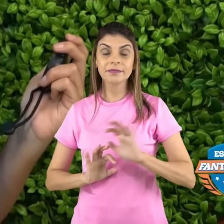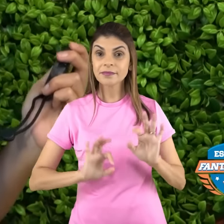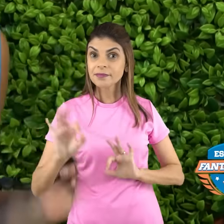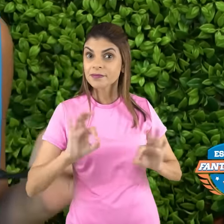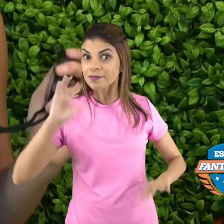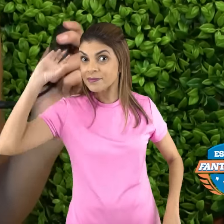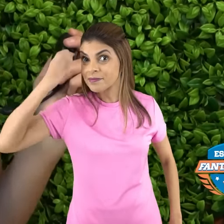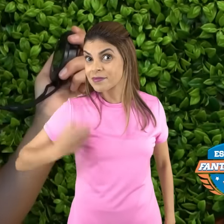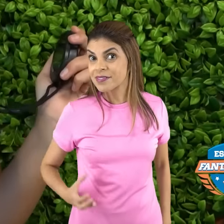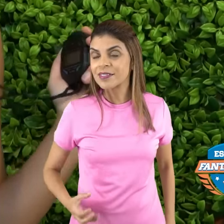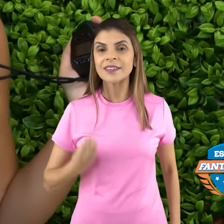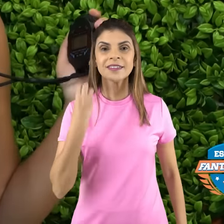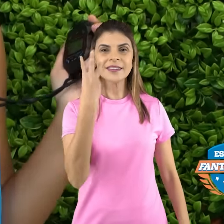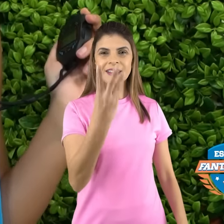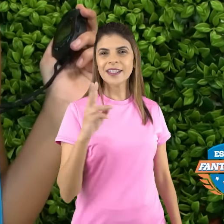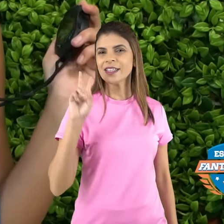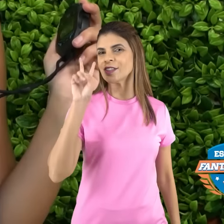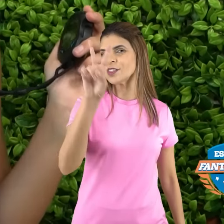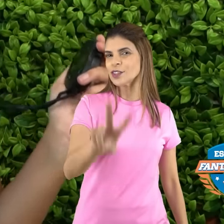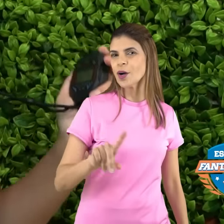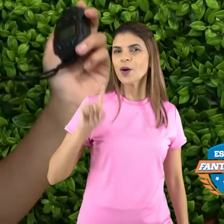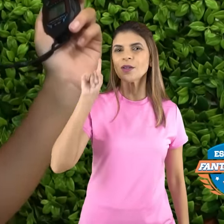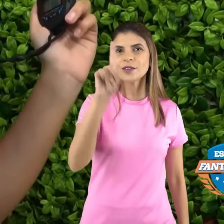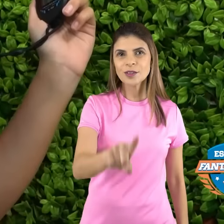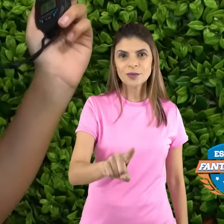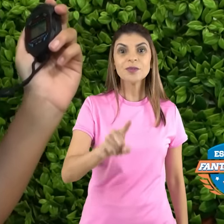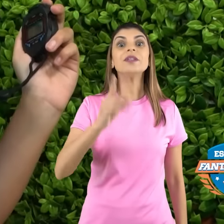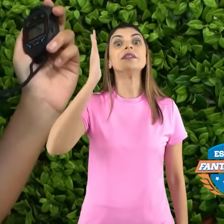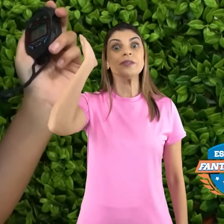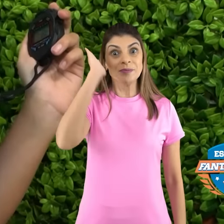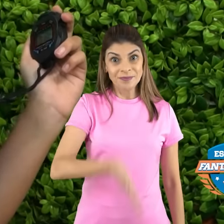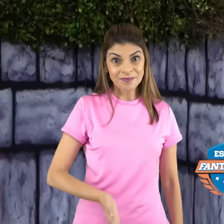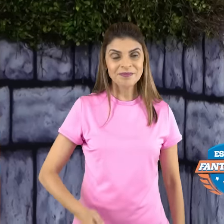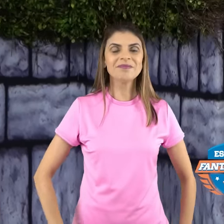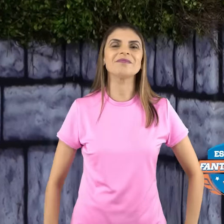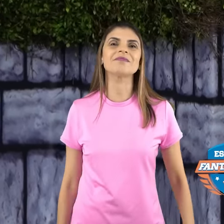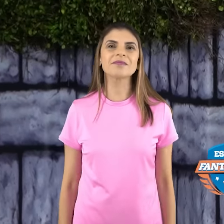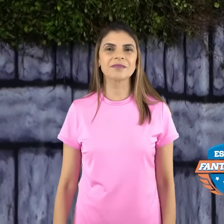Preparada, Camila? 3, 2, 1.